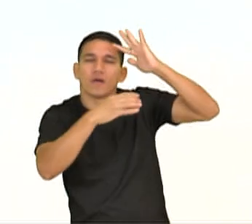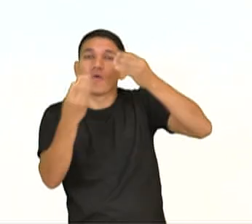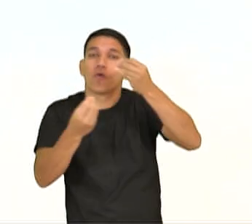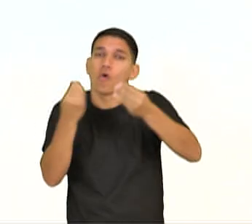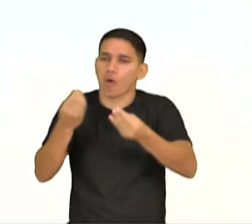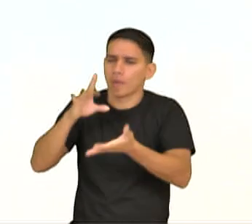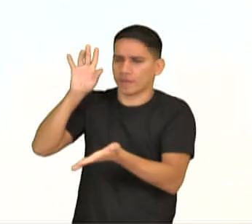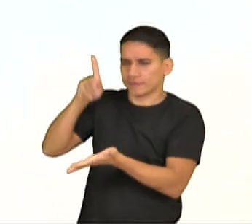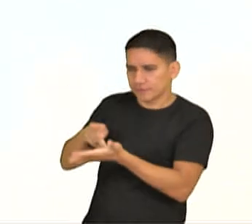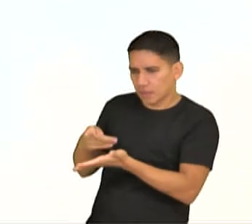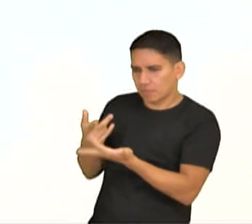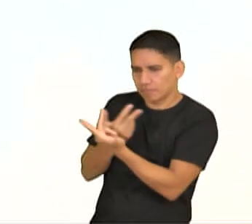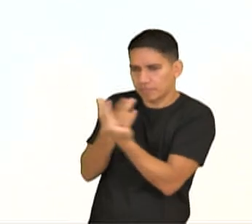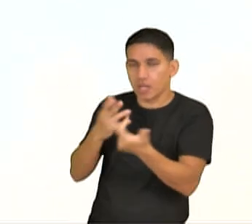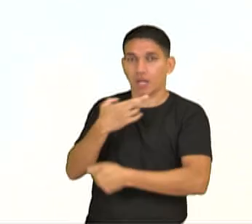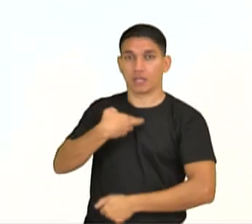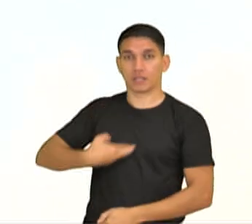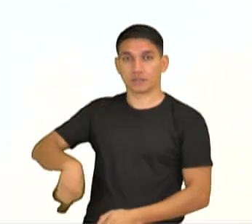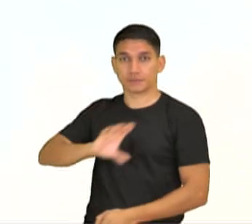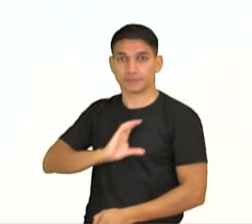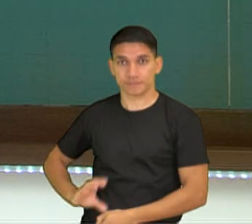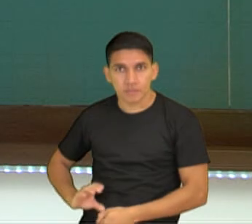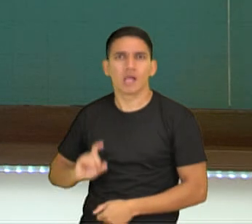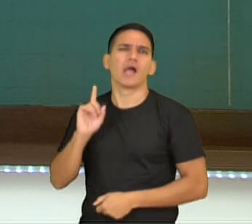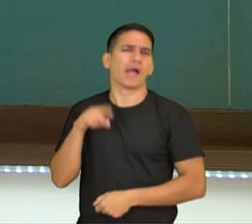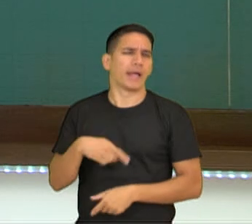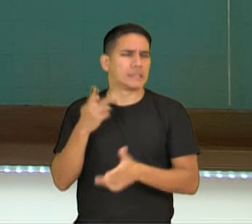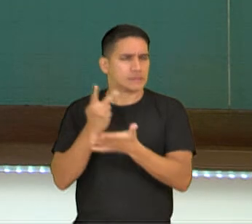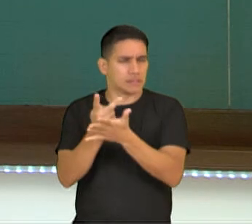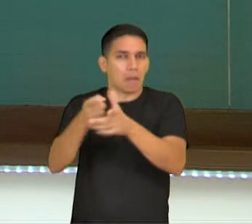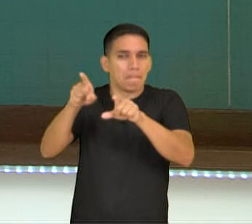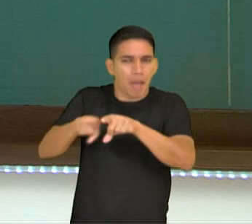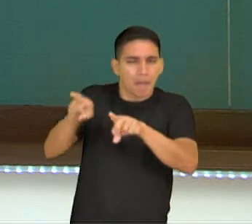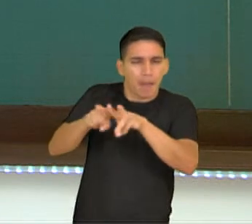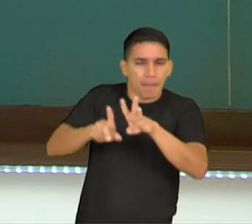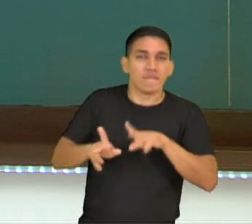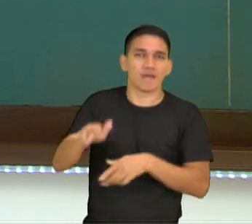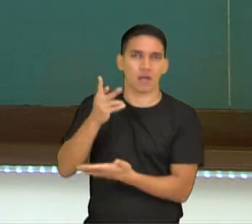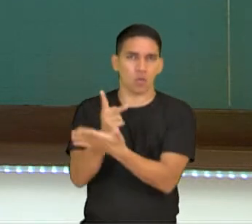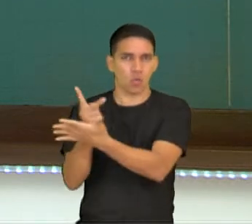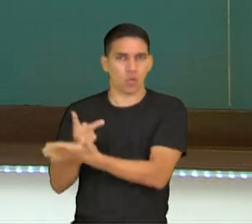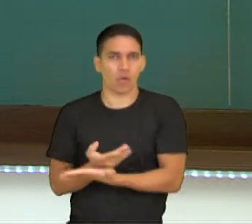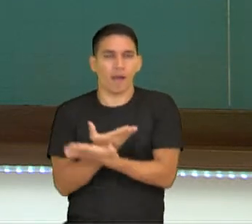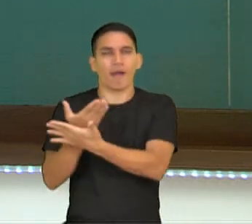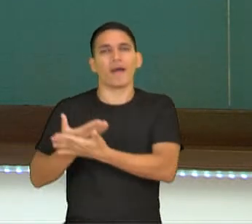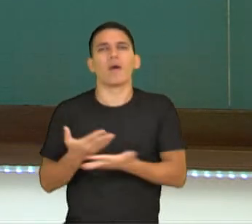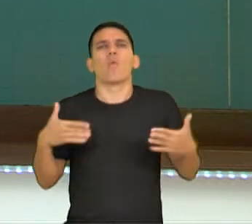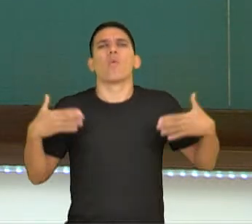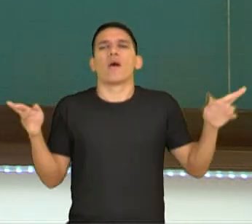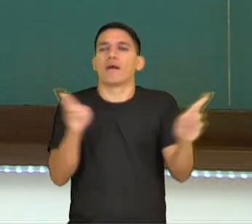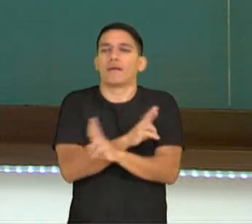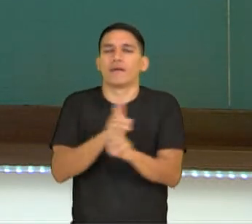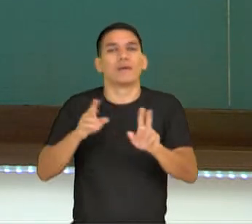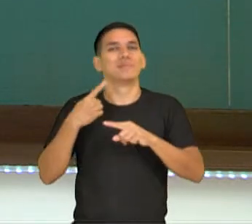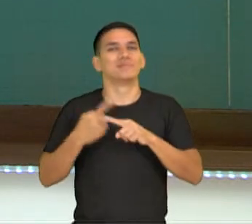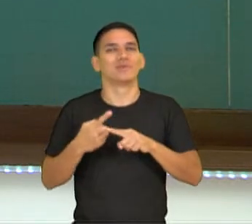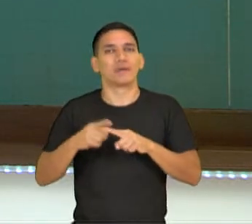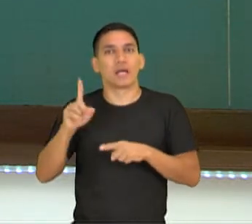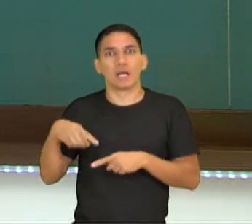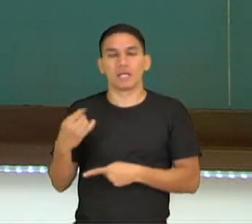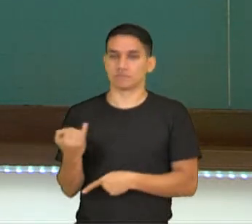cristã. Então isso é algo muito recorrente, você vai me ouvir falar ainda mais nessa aula sobre essa relação, porque ela é